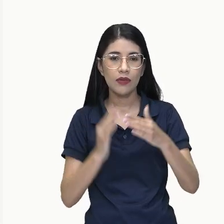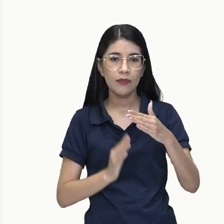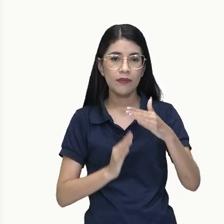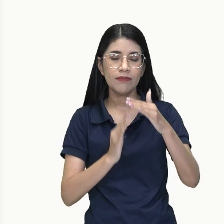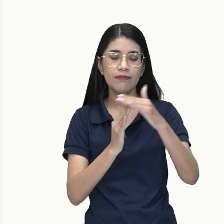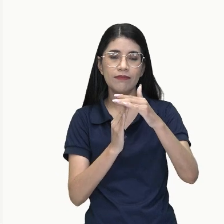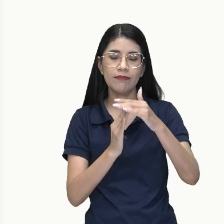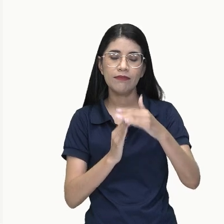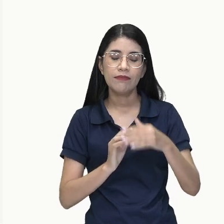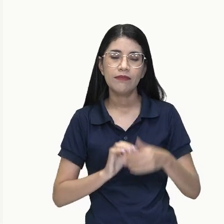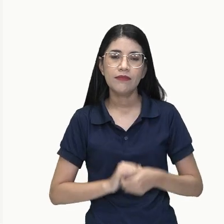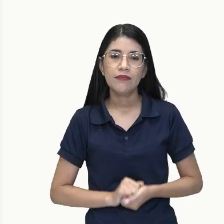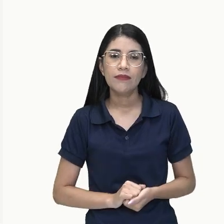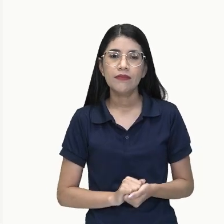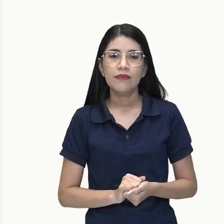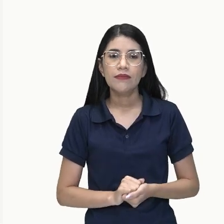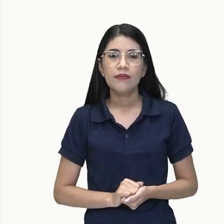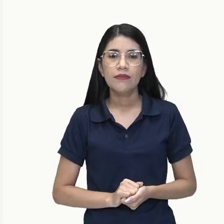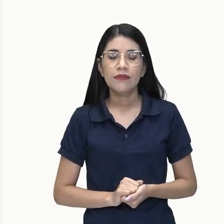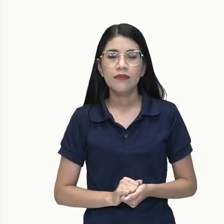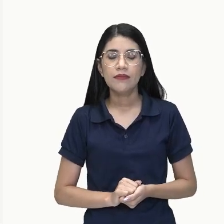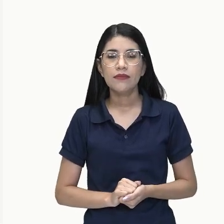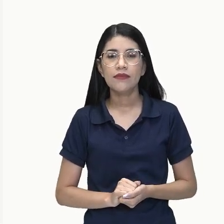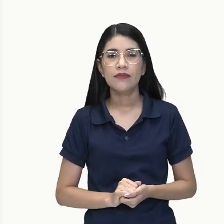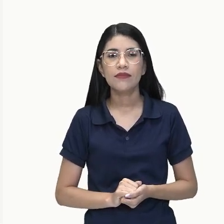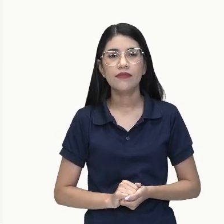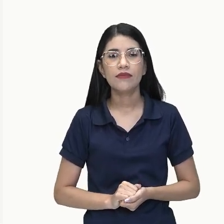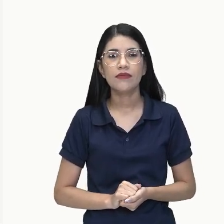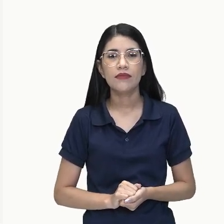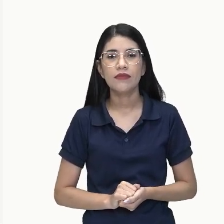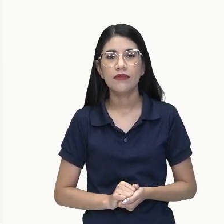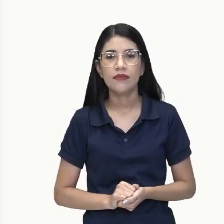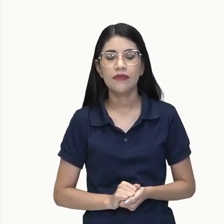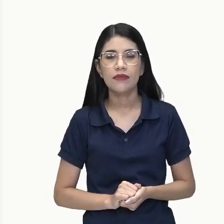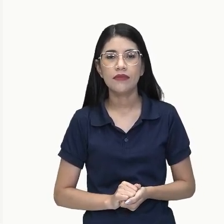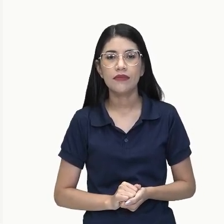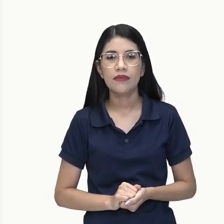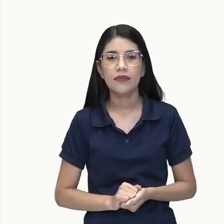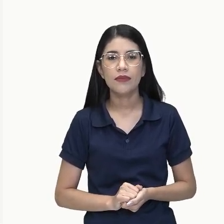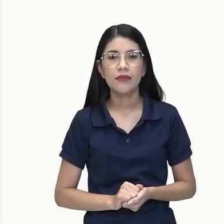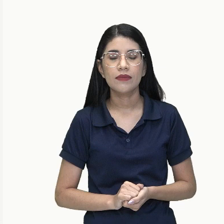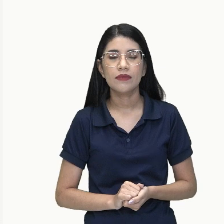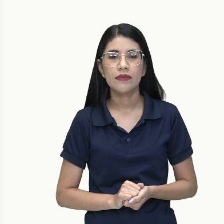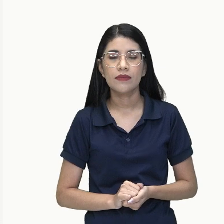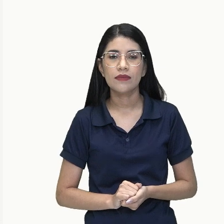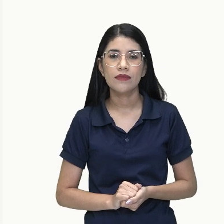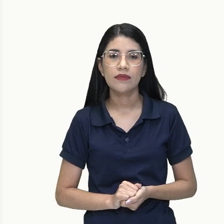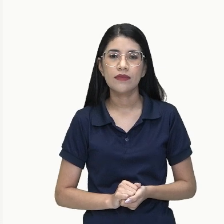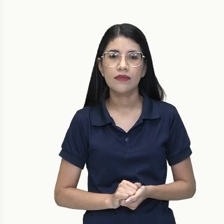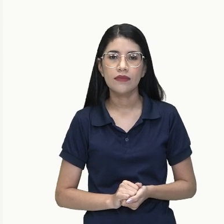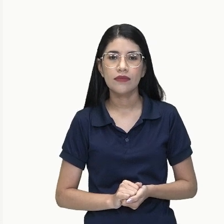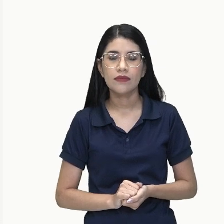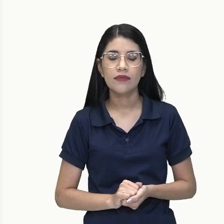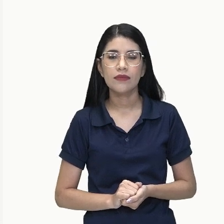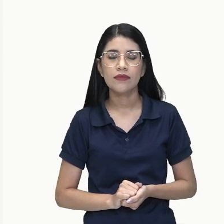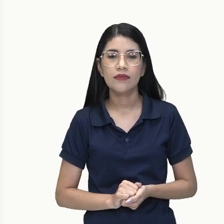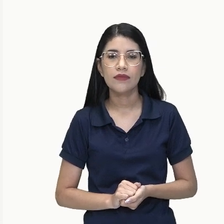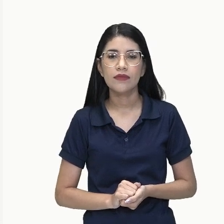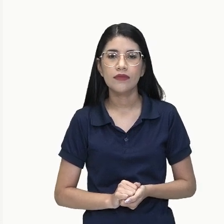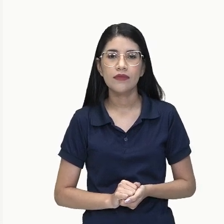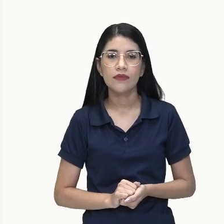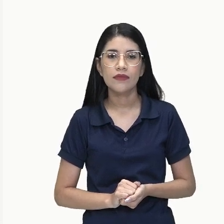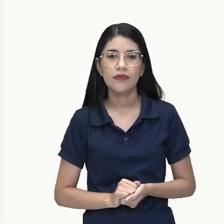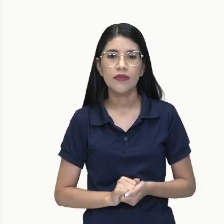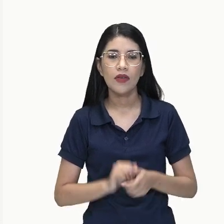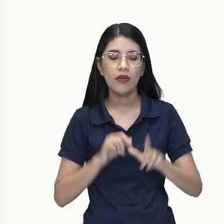função. Tá? Então tá aqui, ó. Novamente. parábola